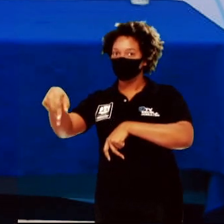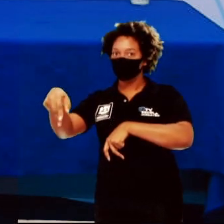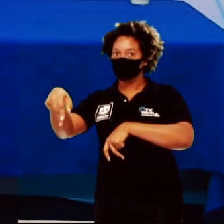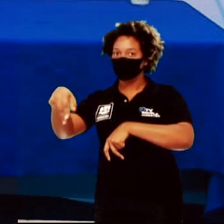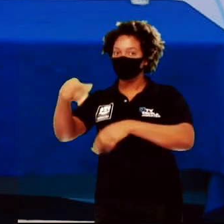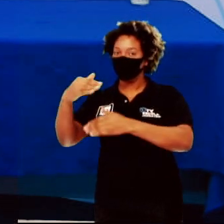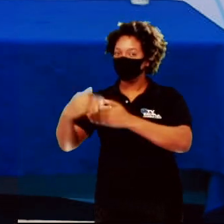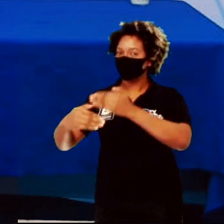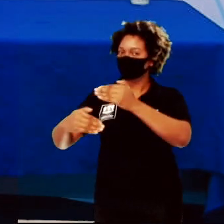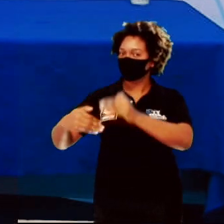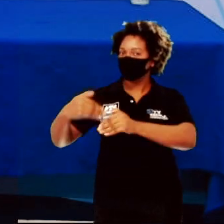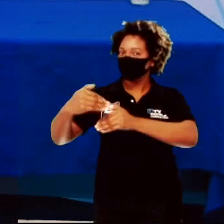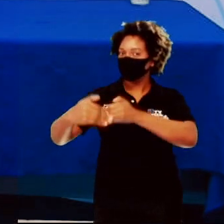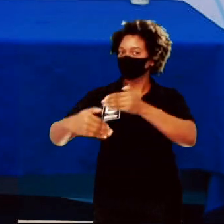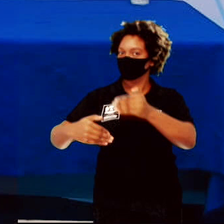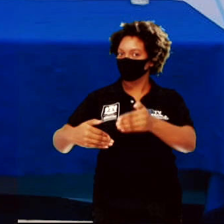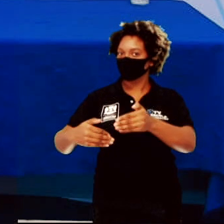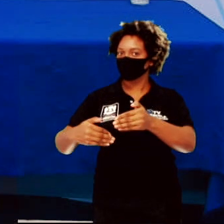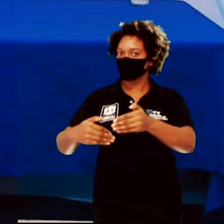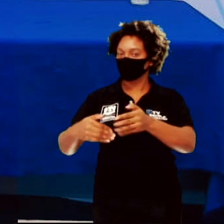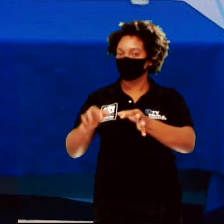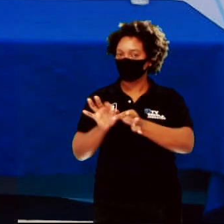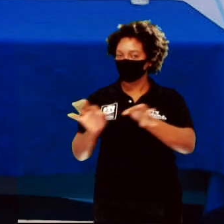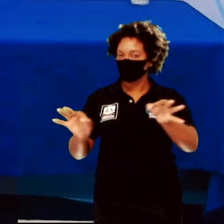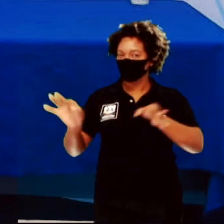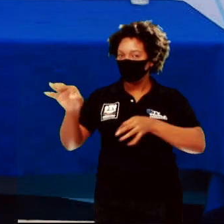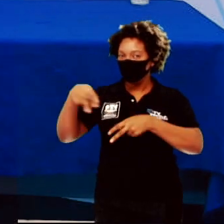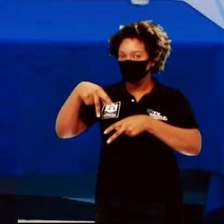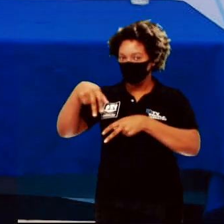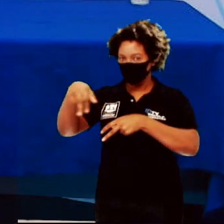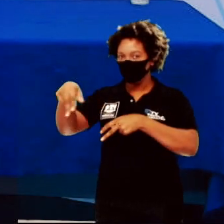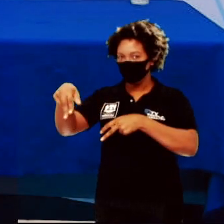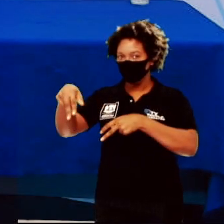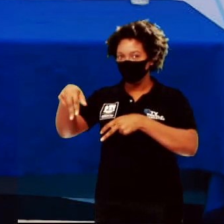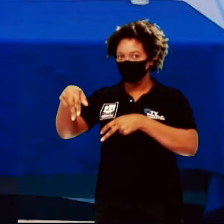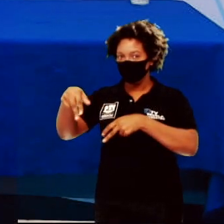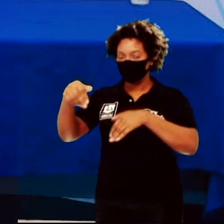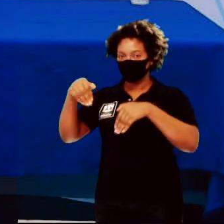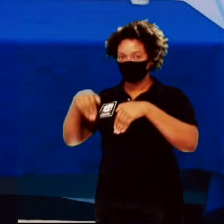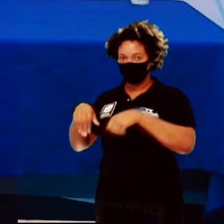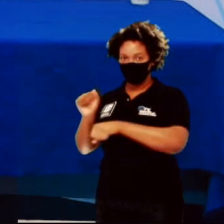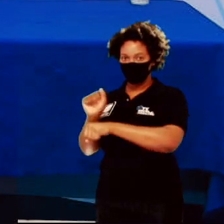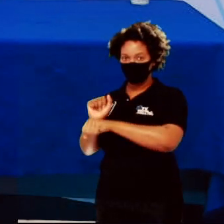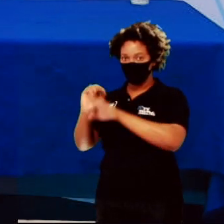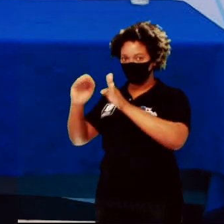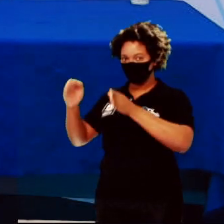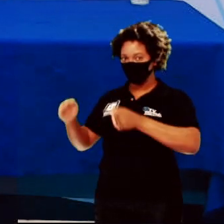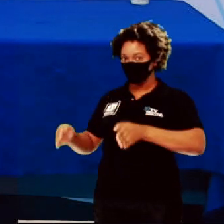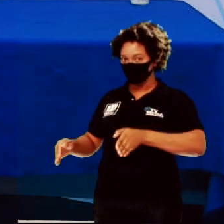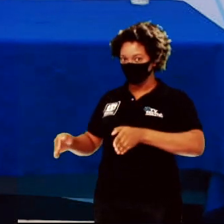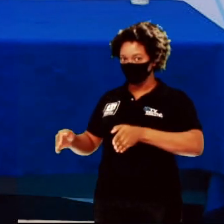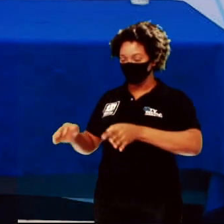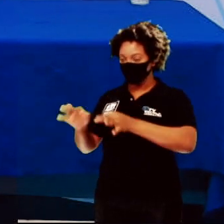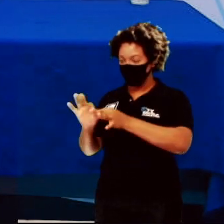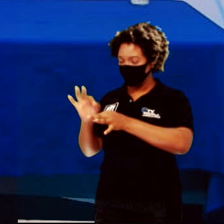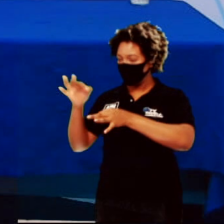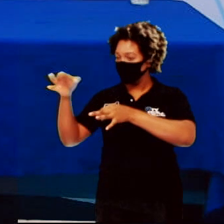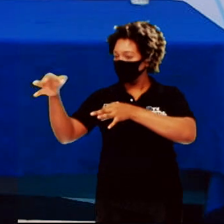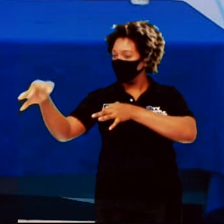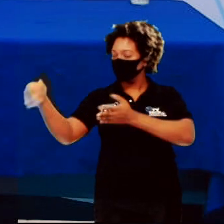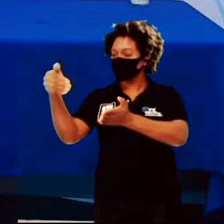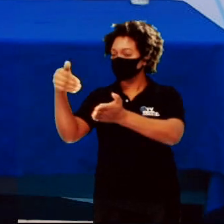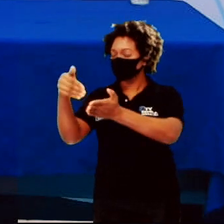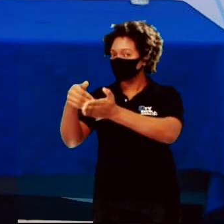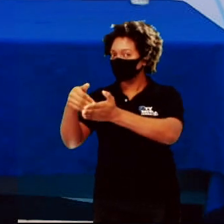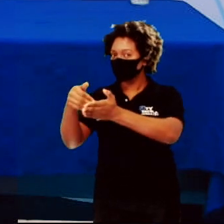assim sucessivamente. Vamos medir em passos? Eu estou aqui nesta mesa e vou até a outra extremidade ali